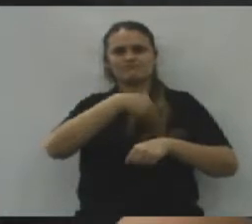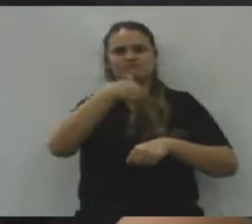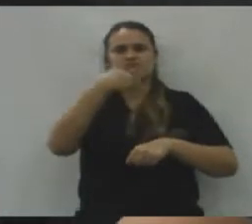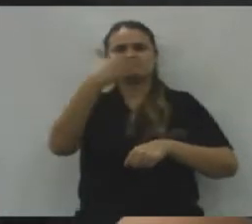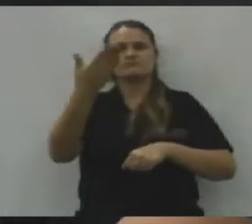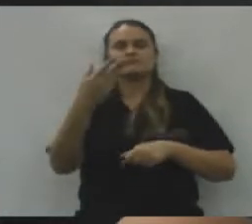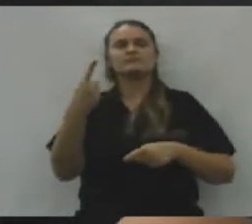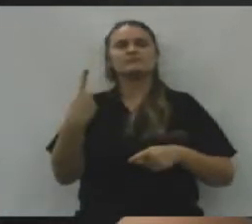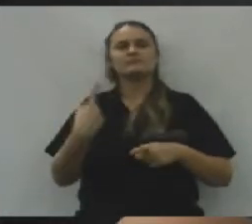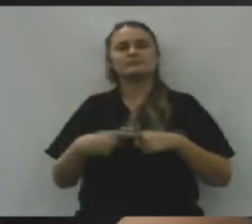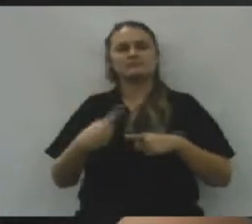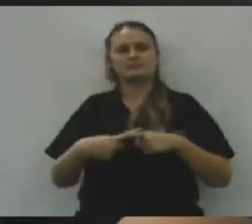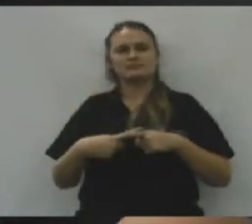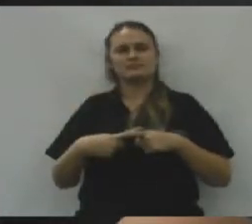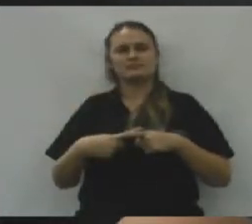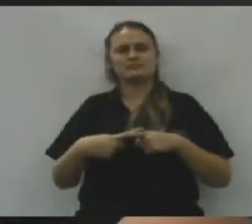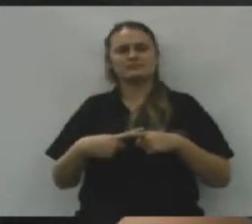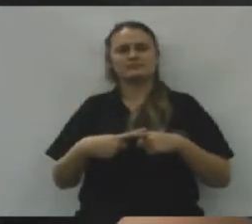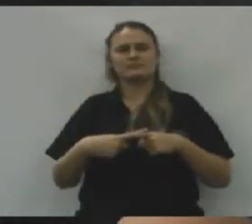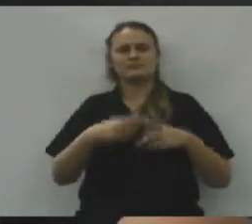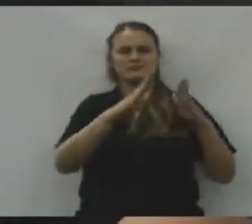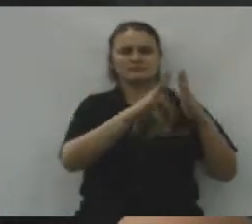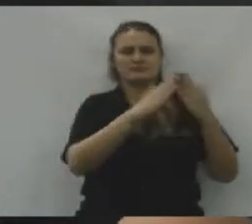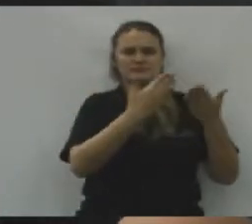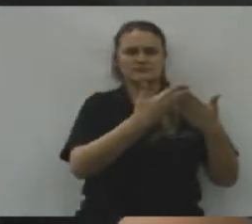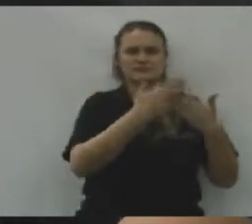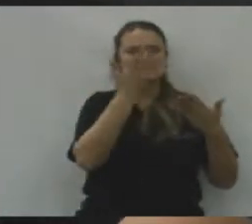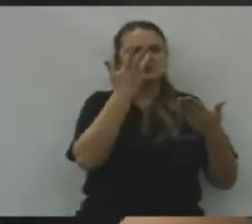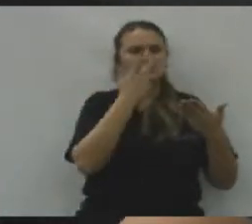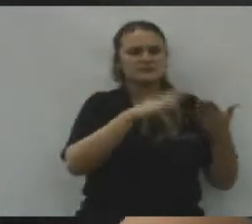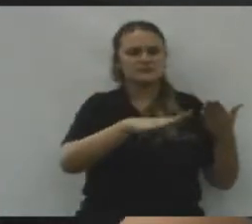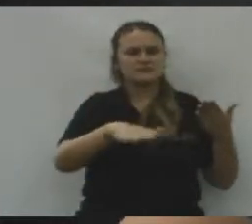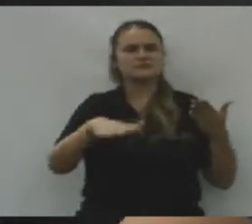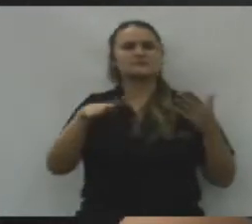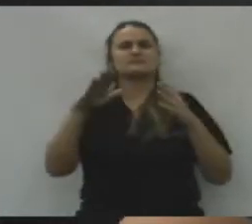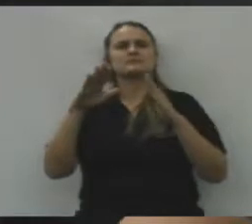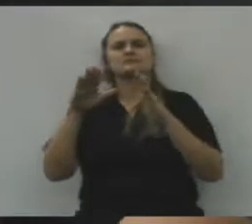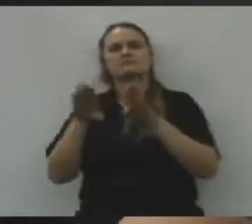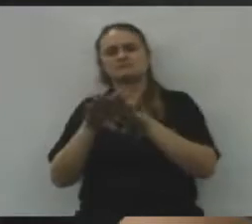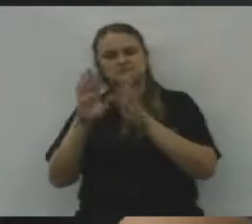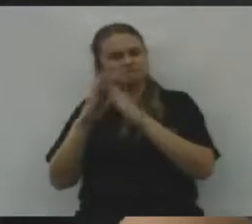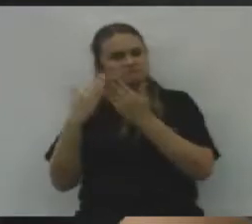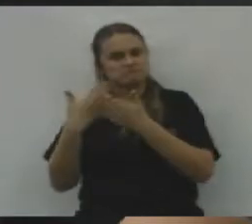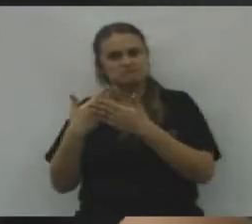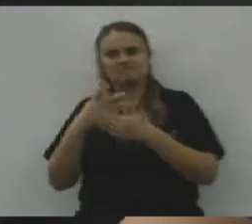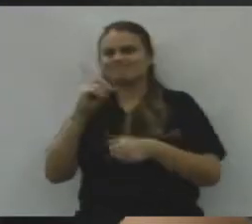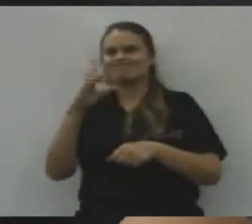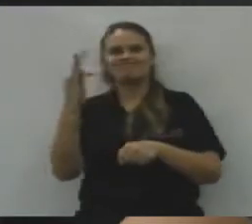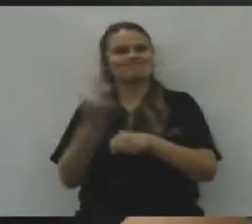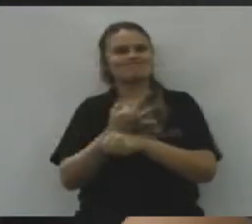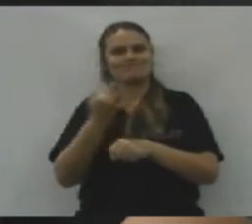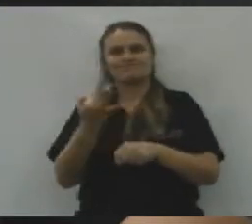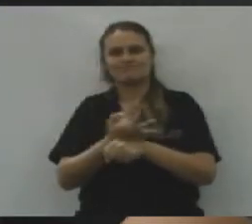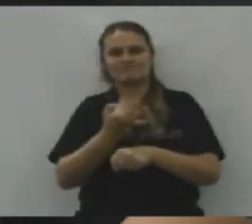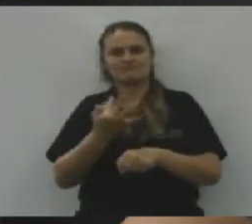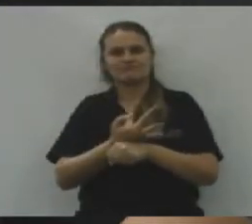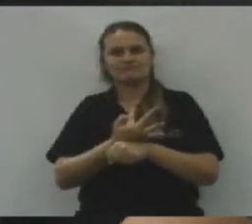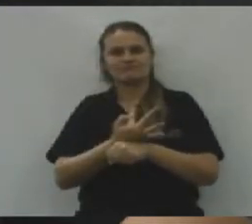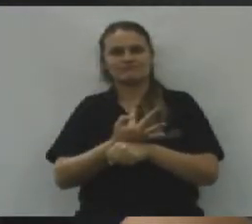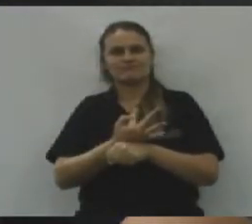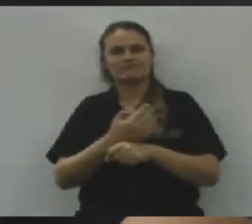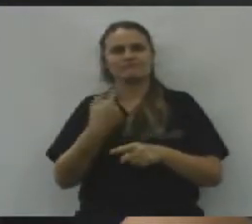quê? Os centros de educação infantil, as escolas, não suportarão o volume